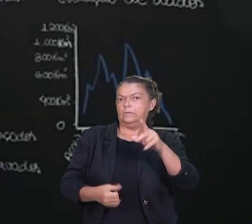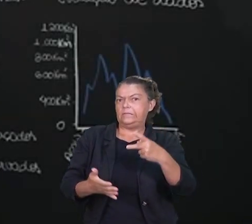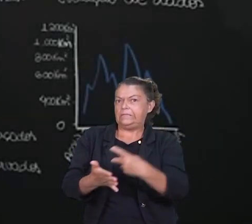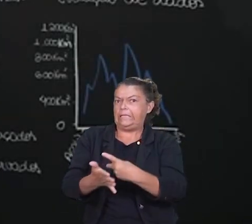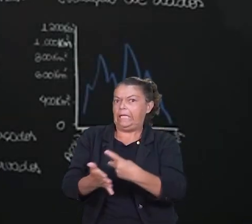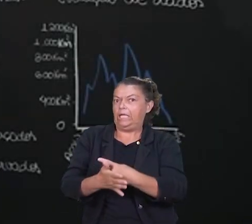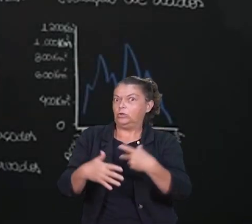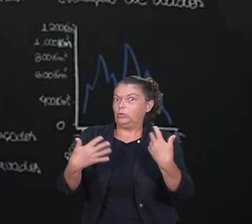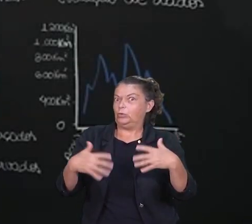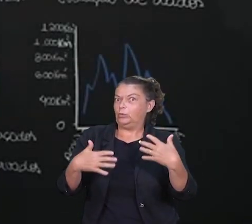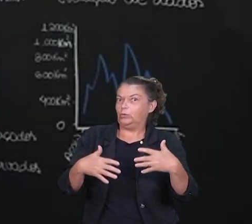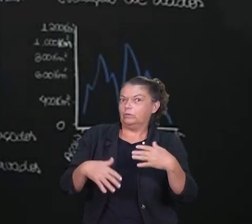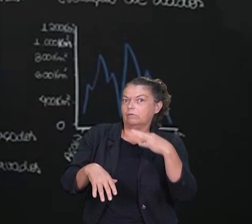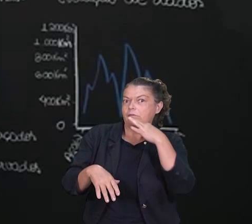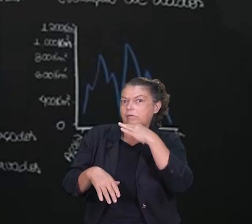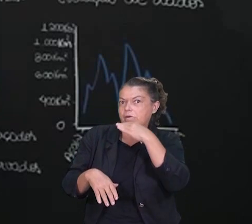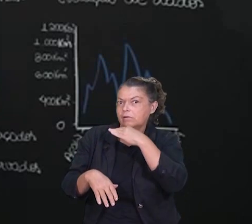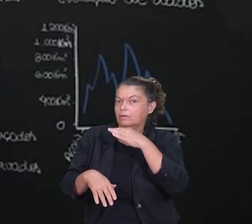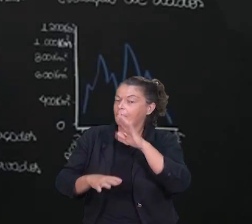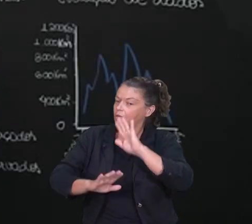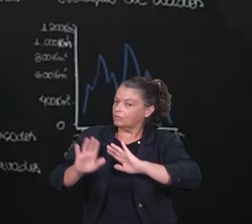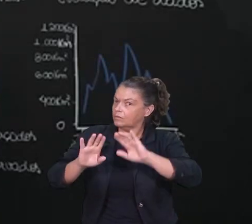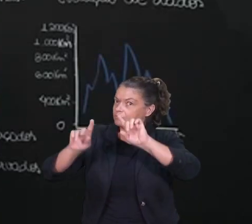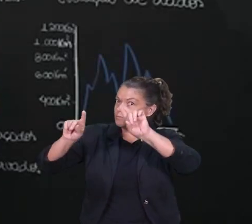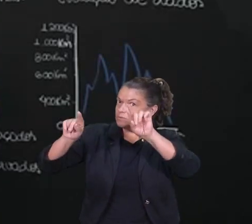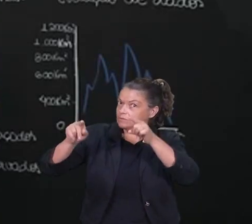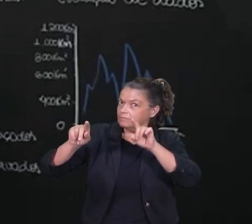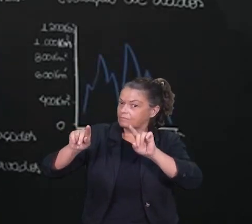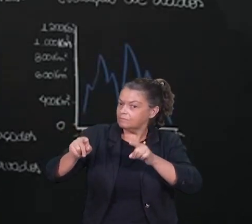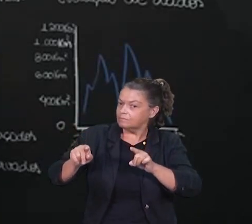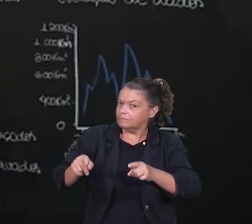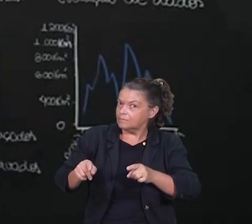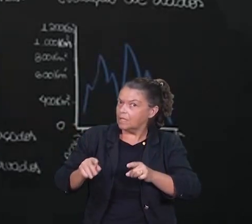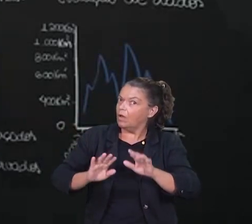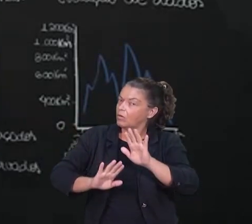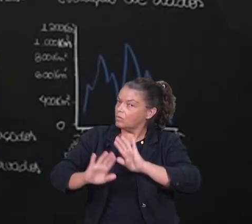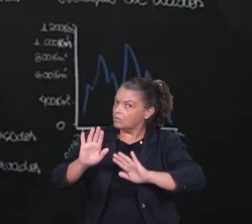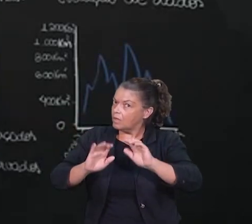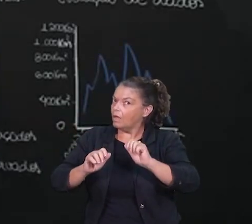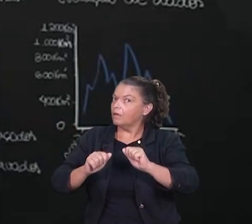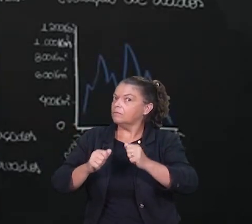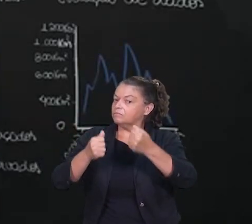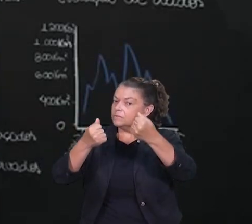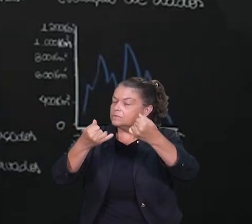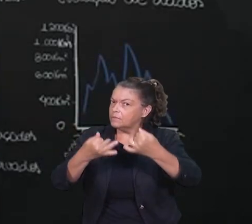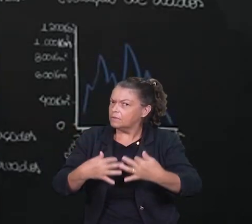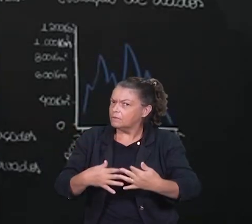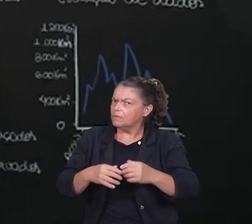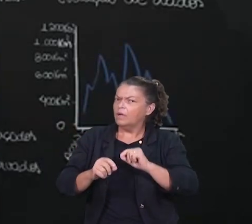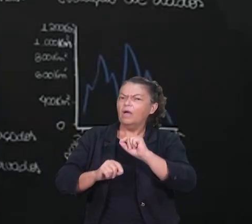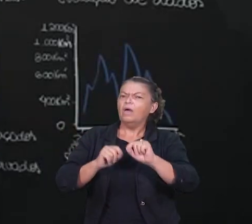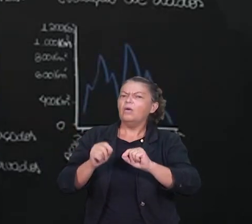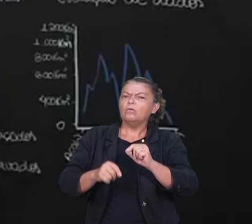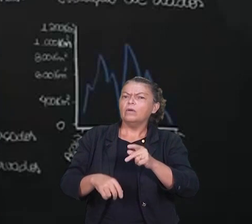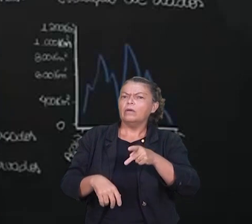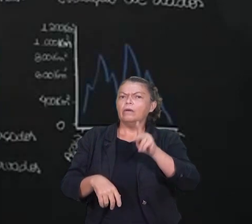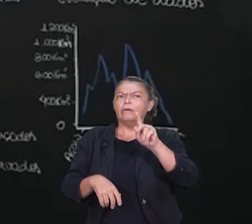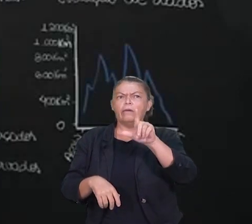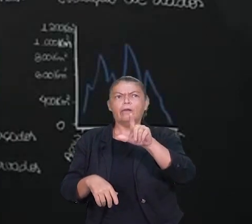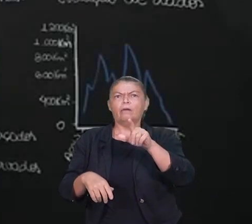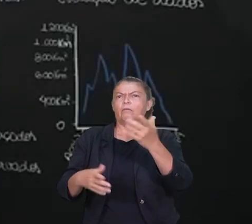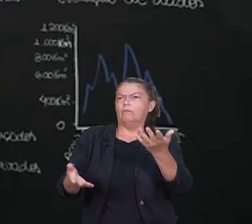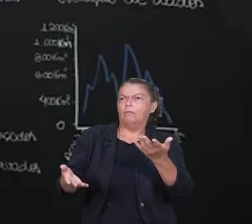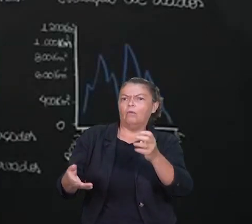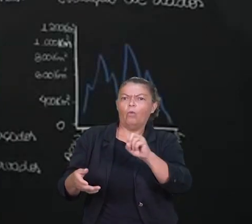uma pegadinha aqui, ó. Tá vendo aqui o asterisco, ó? Um asterisco, um asterisco. Aqui tá dizendo em metros, em quilos. O que é altura em quilos? Não existe, né? Então